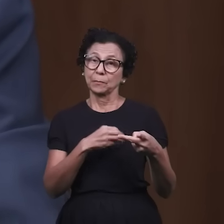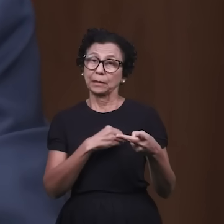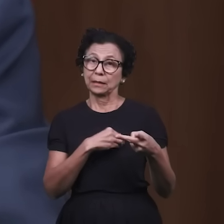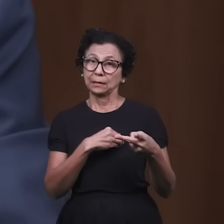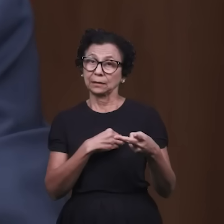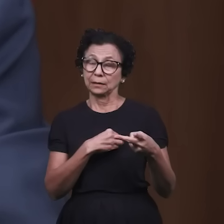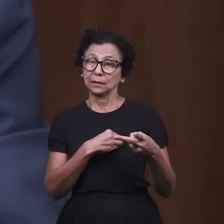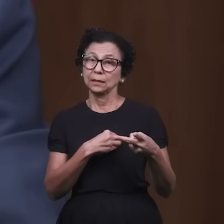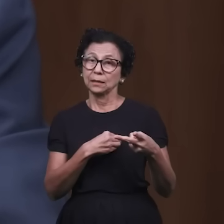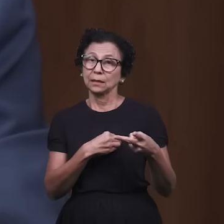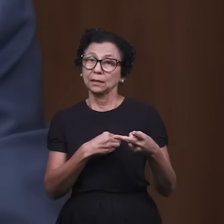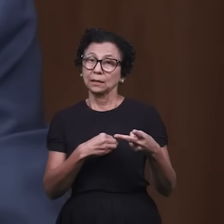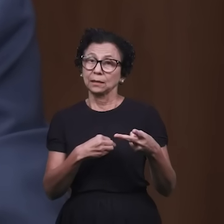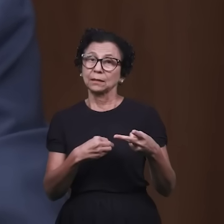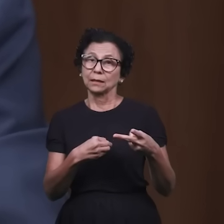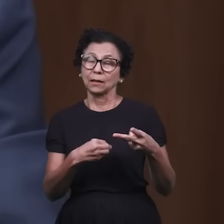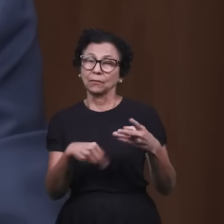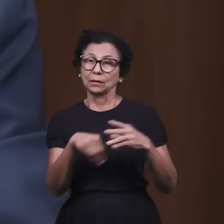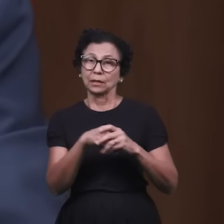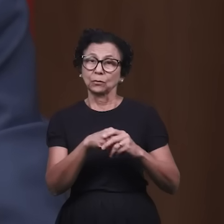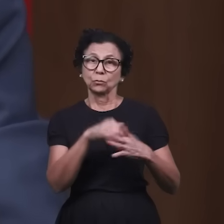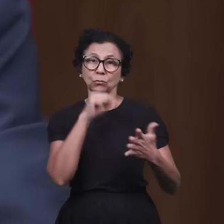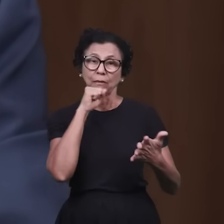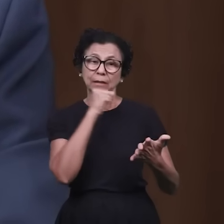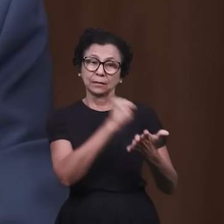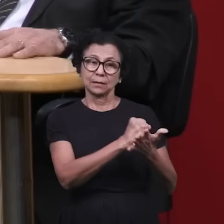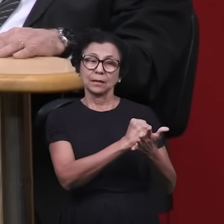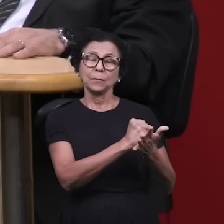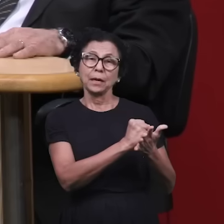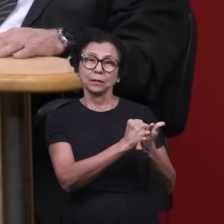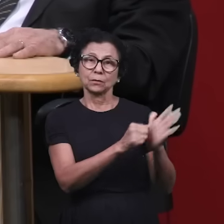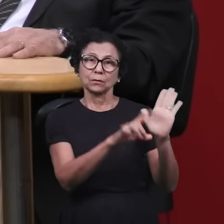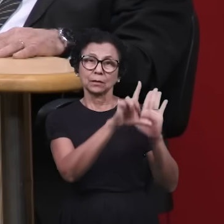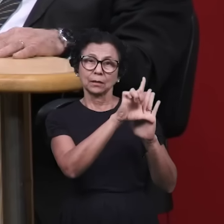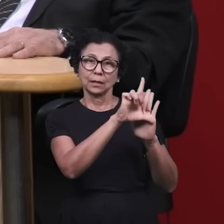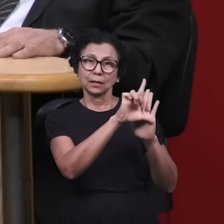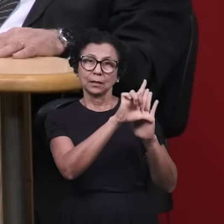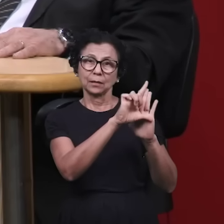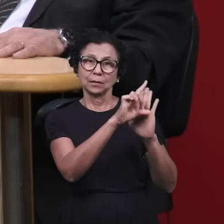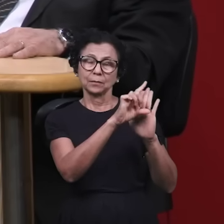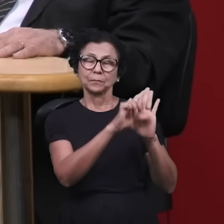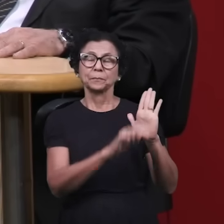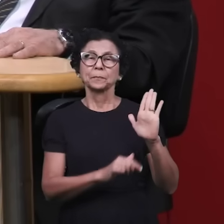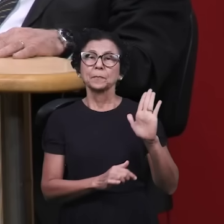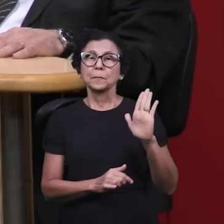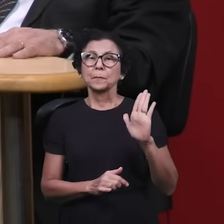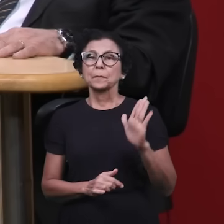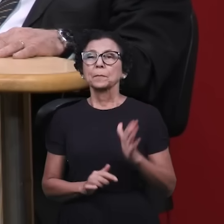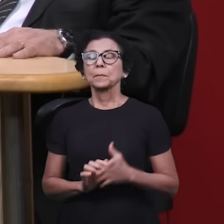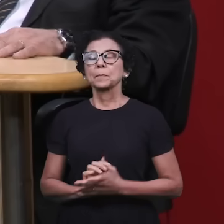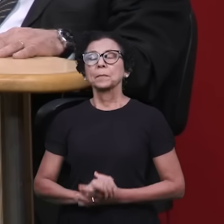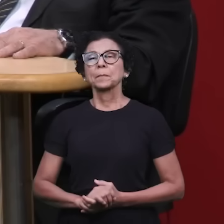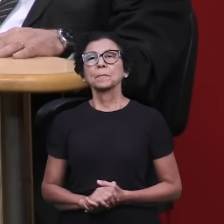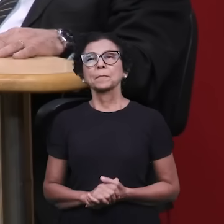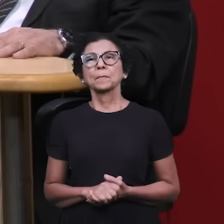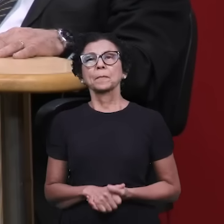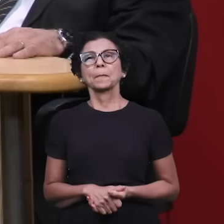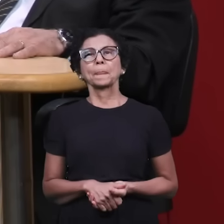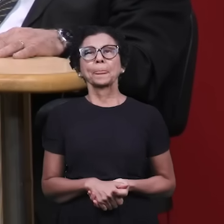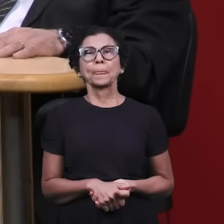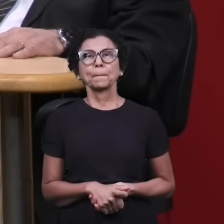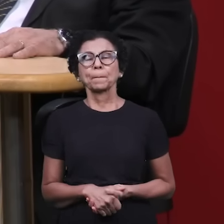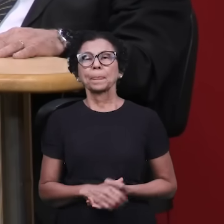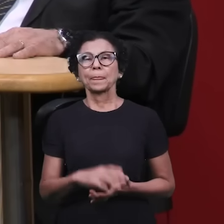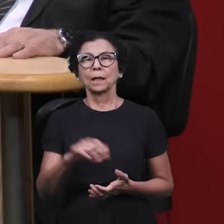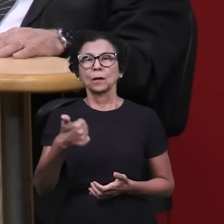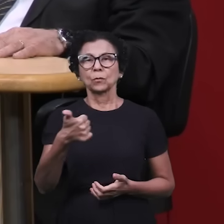lá do Velho Testamento. Sabia? Você foi sempre crente, não sabia. Mas os pecados mortais estavam